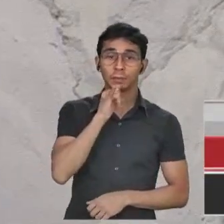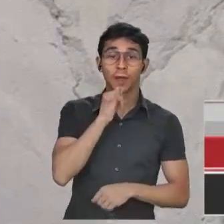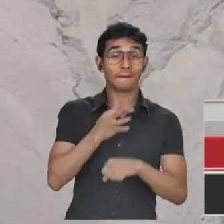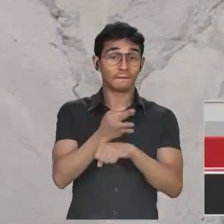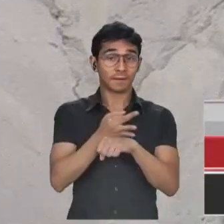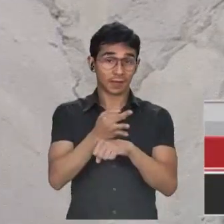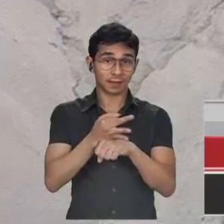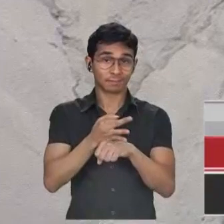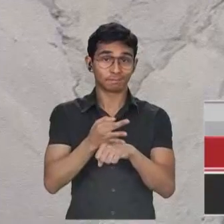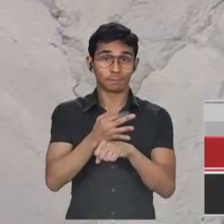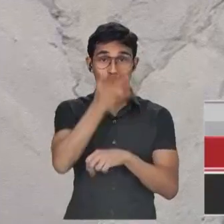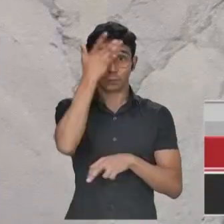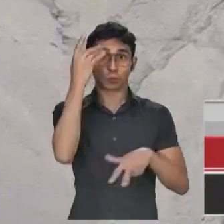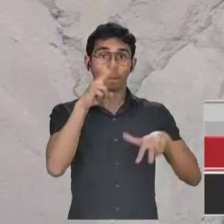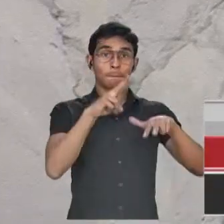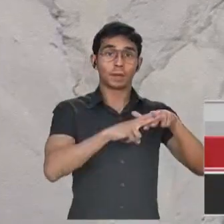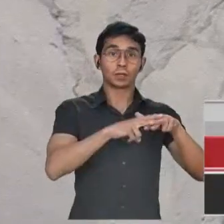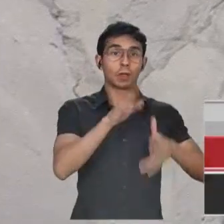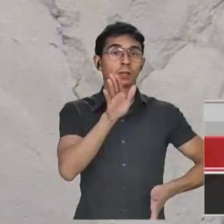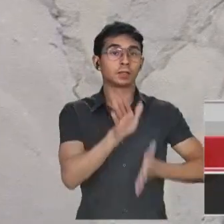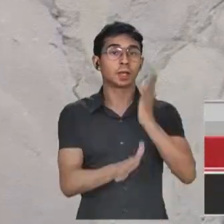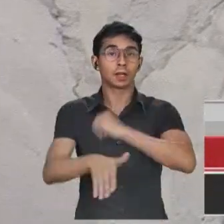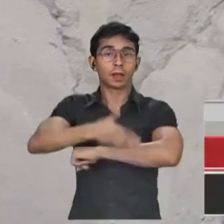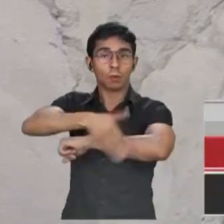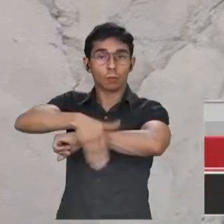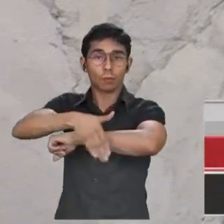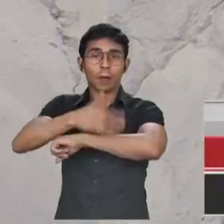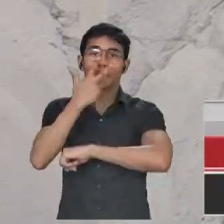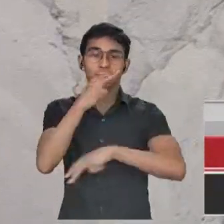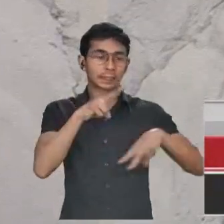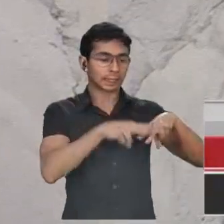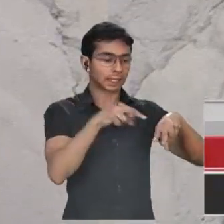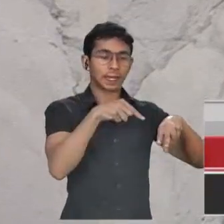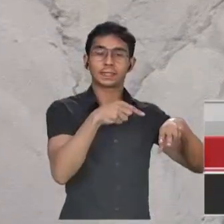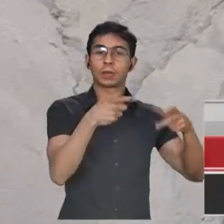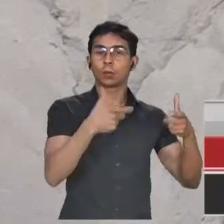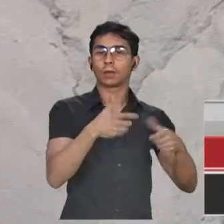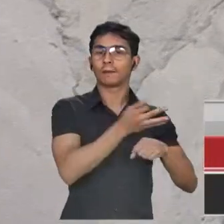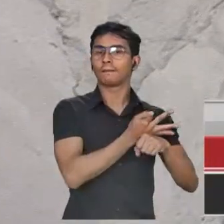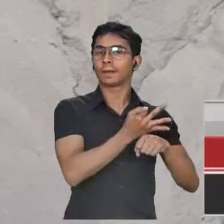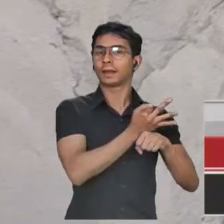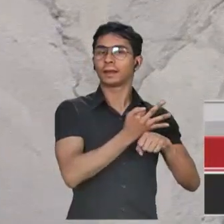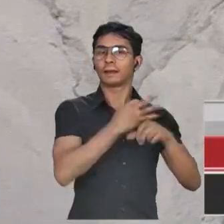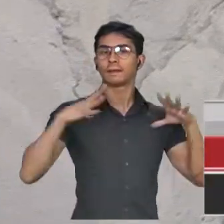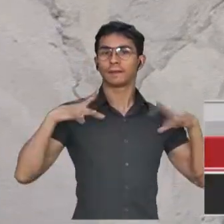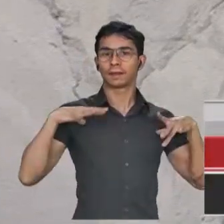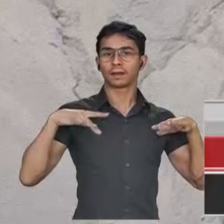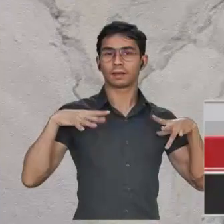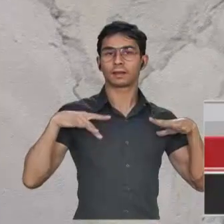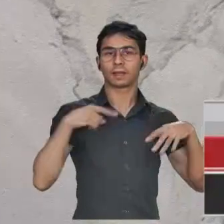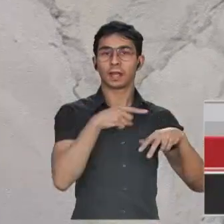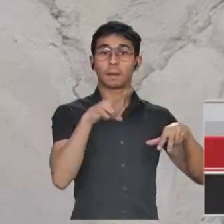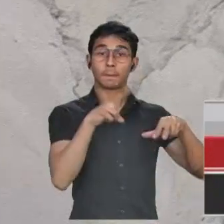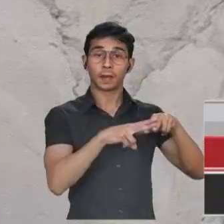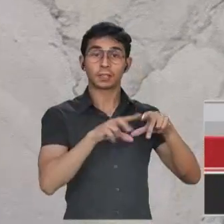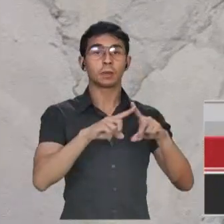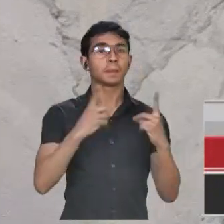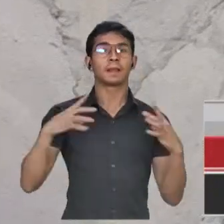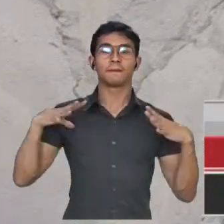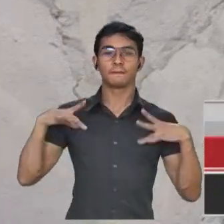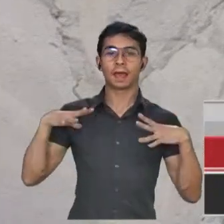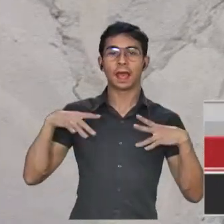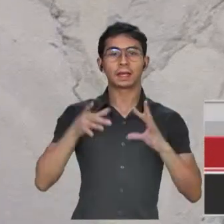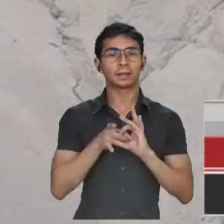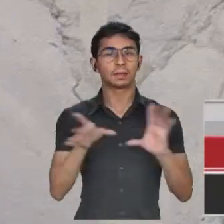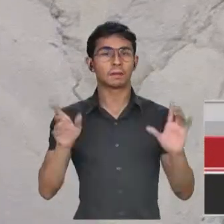porque ama é uma colônia de férias na cadeia no brasil ele tem está puxando pena mas ele tem condição de ir de férias a cadeia